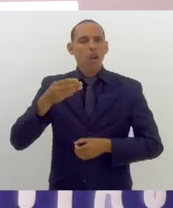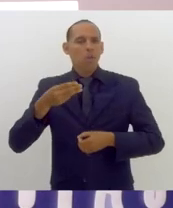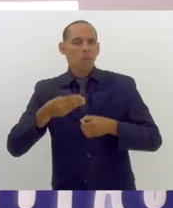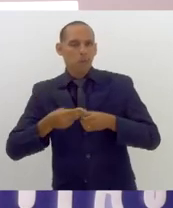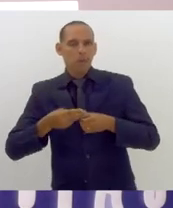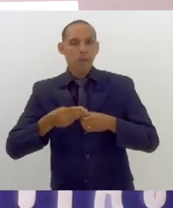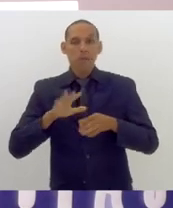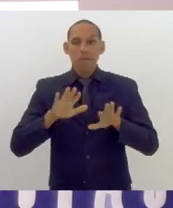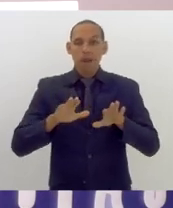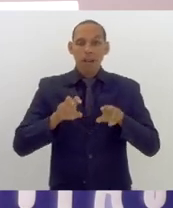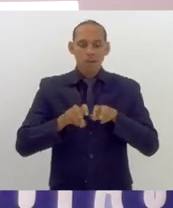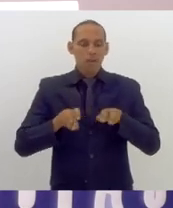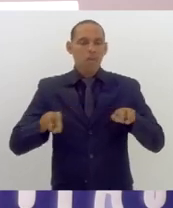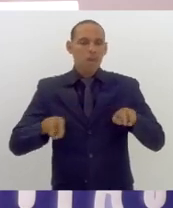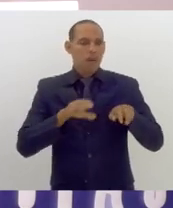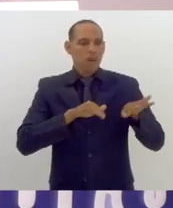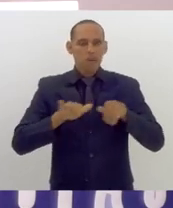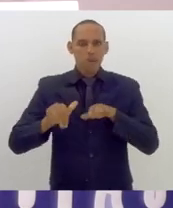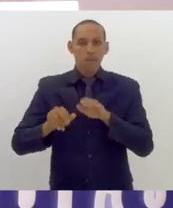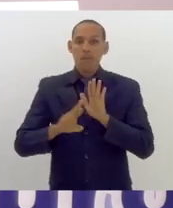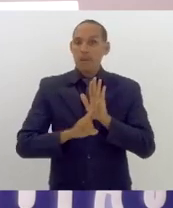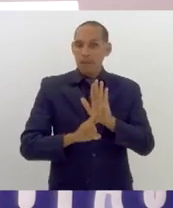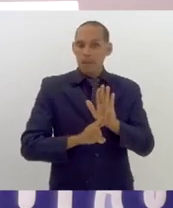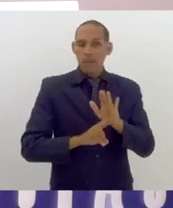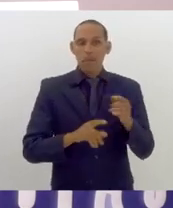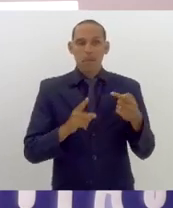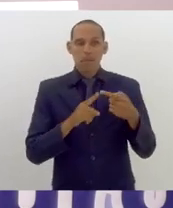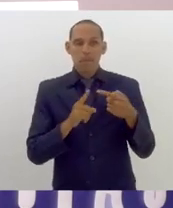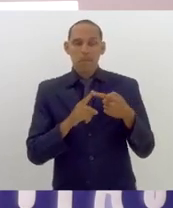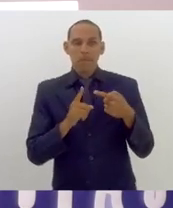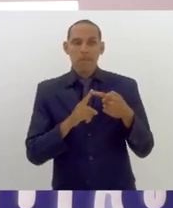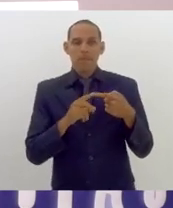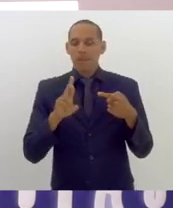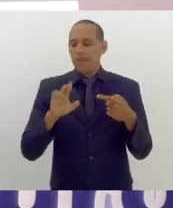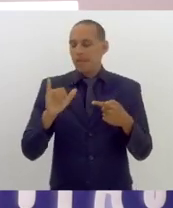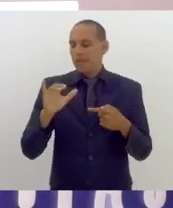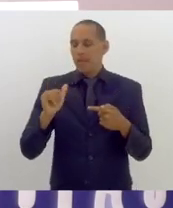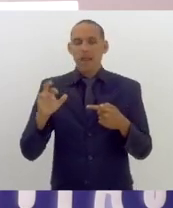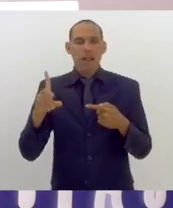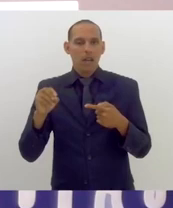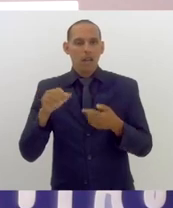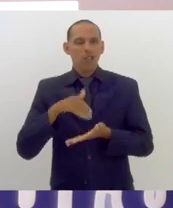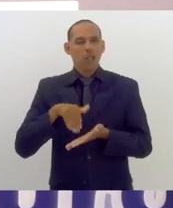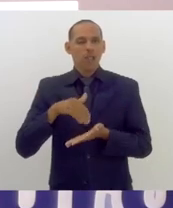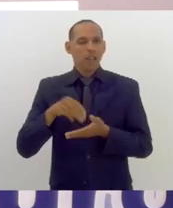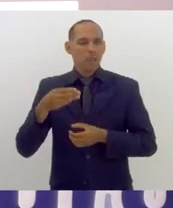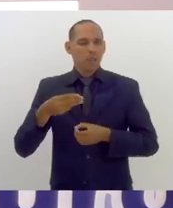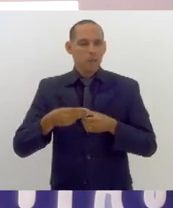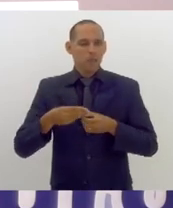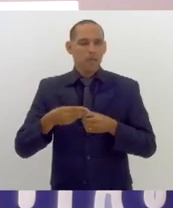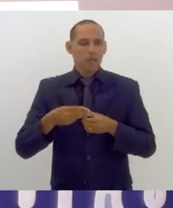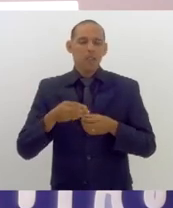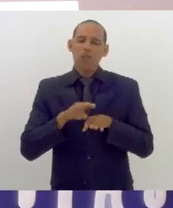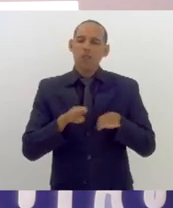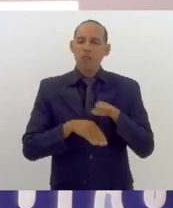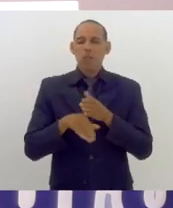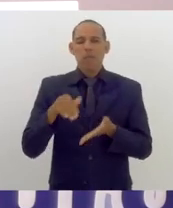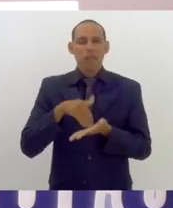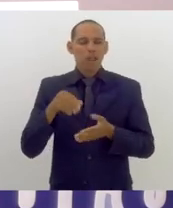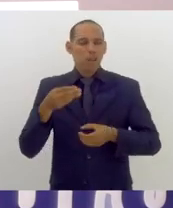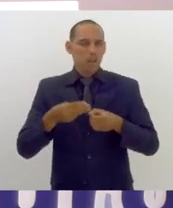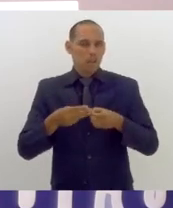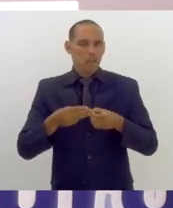parte aqui da mesa o representante o Ricardo que é secretário municipal é subsecretário Municipal